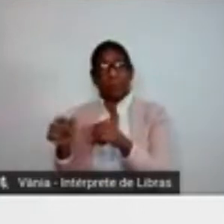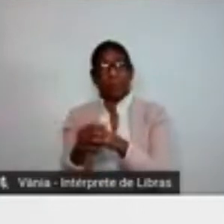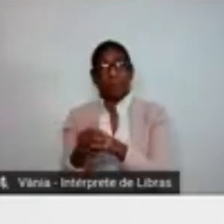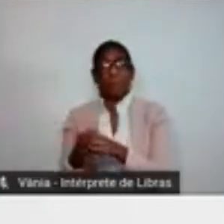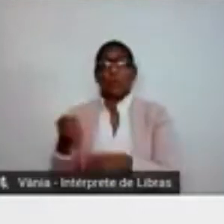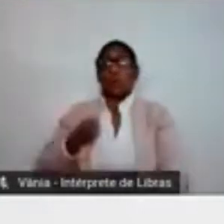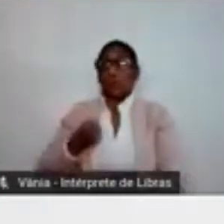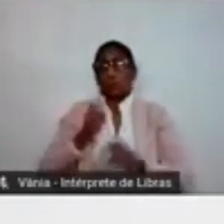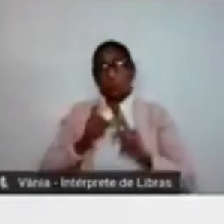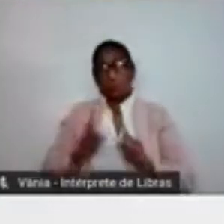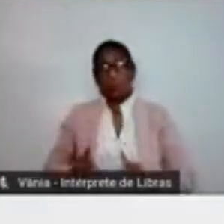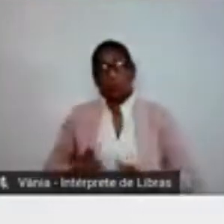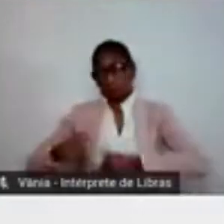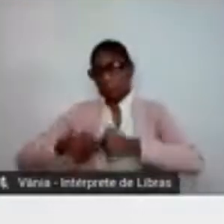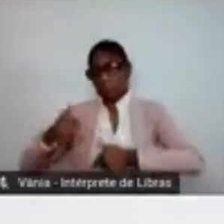de trabalhadores